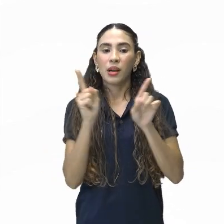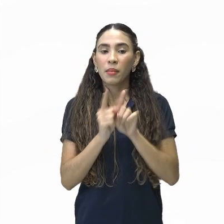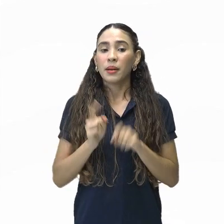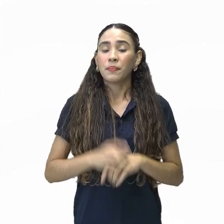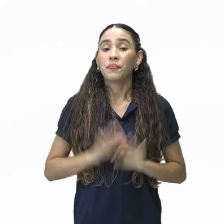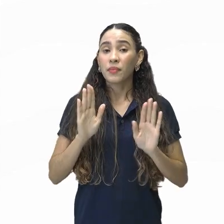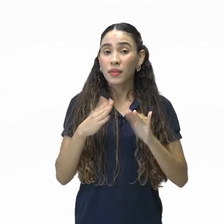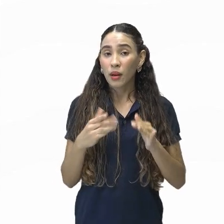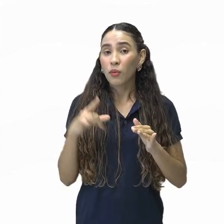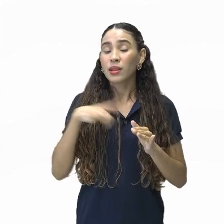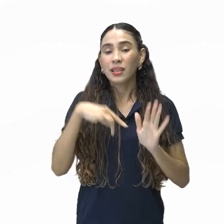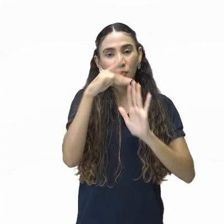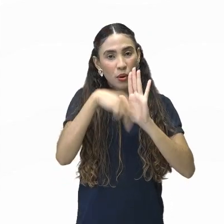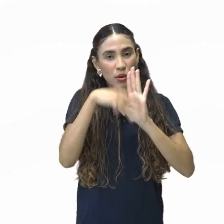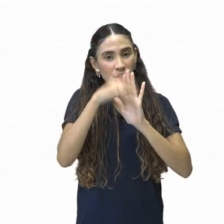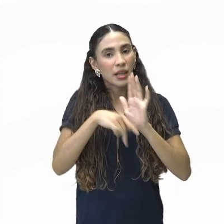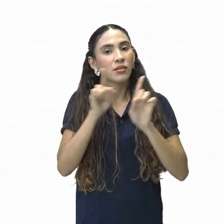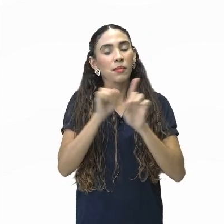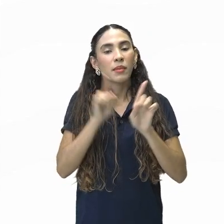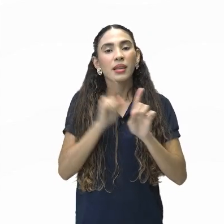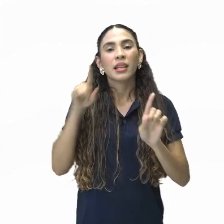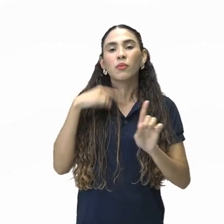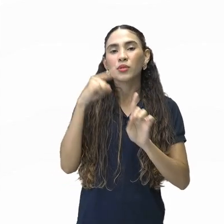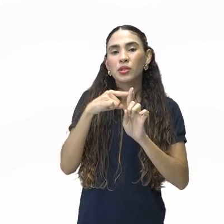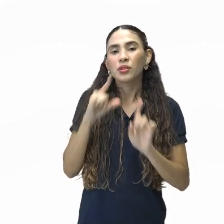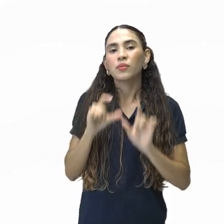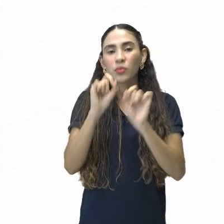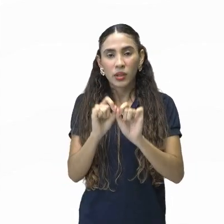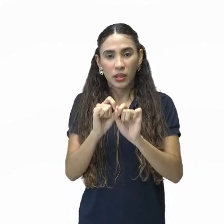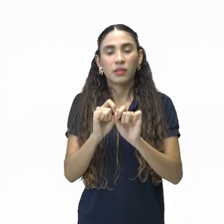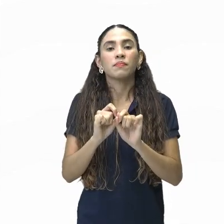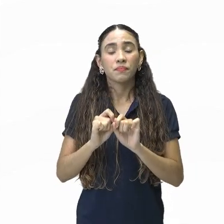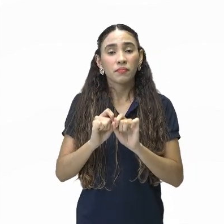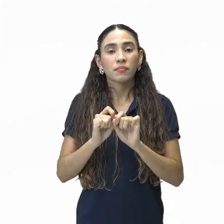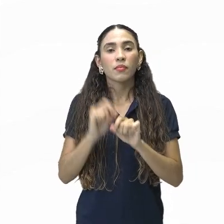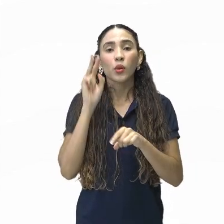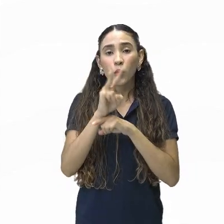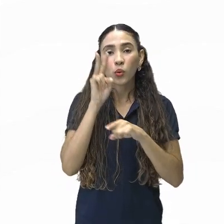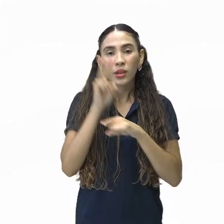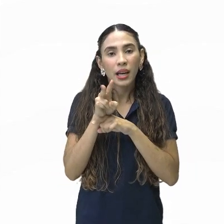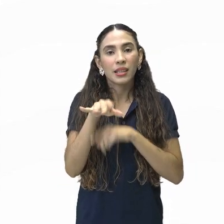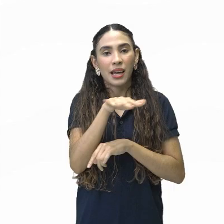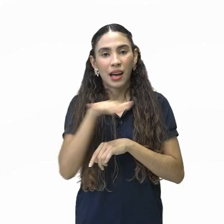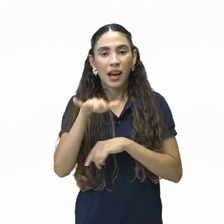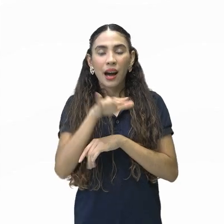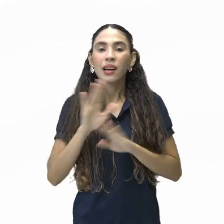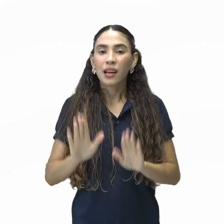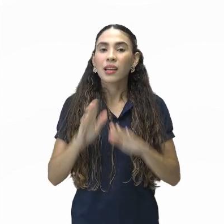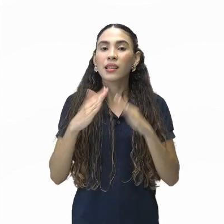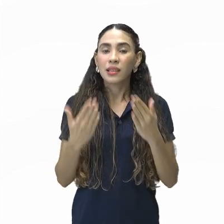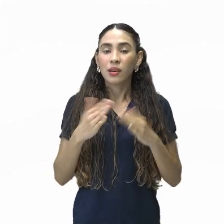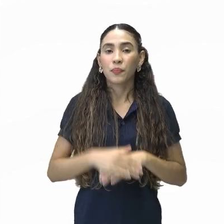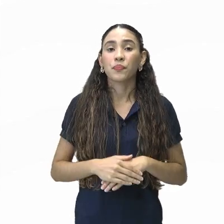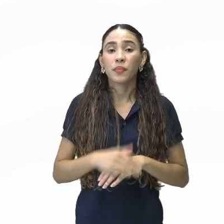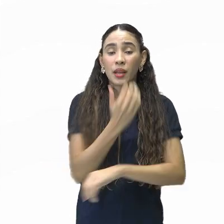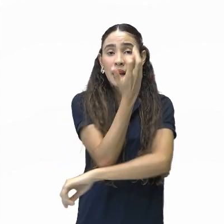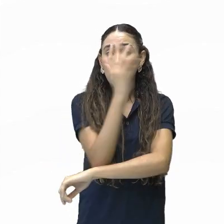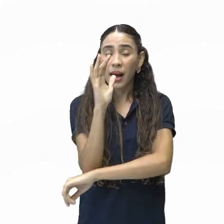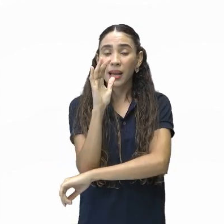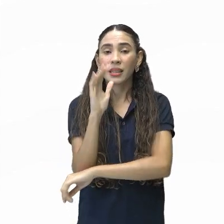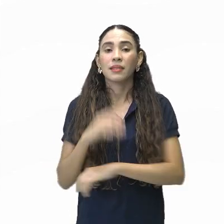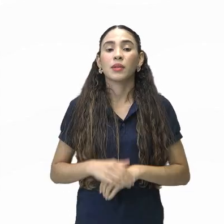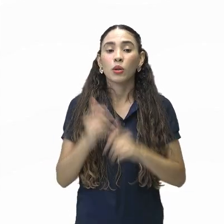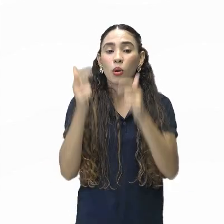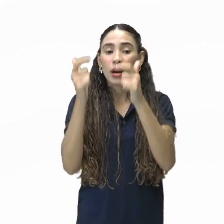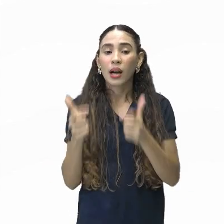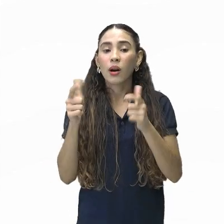E aí existem projetos, né, que visam justamente recuperar essas áreas devastadas, tá? Então, a Mata Atlântica ela está